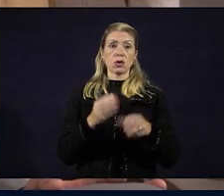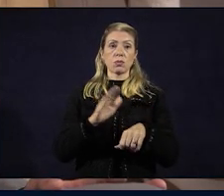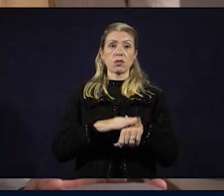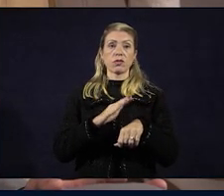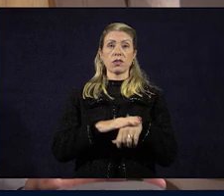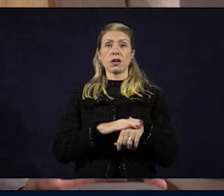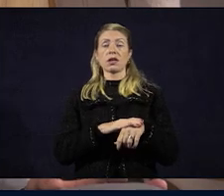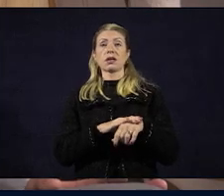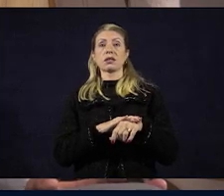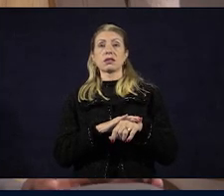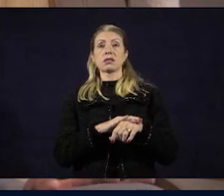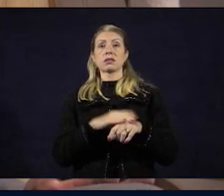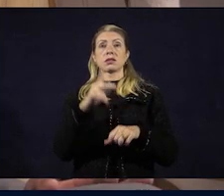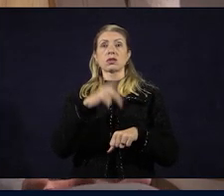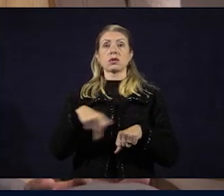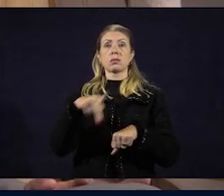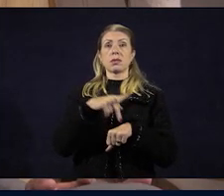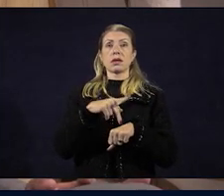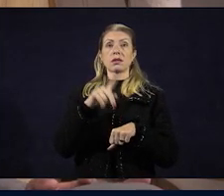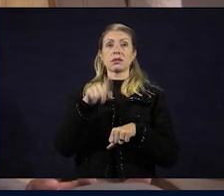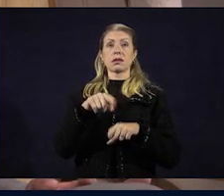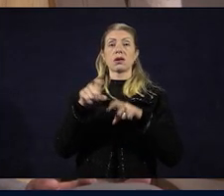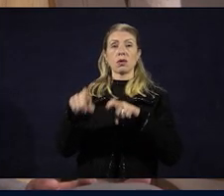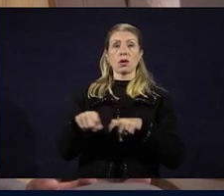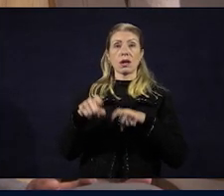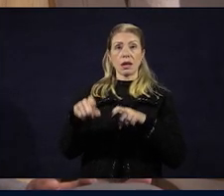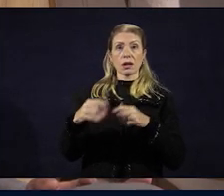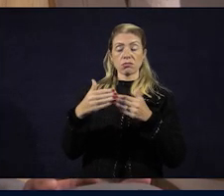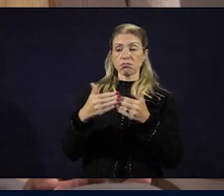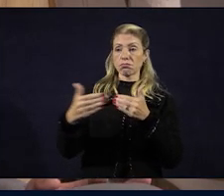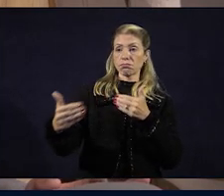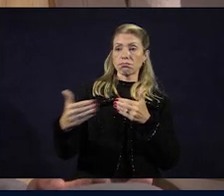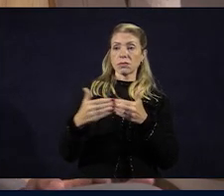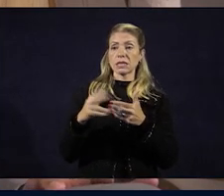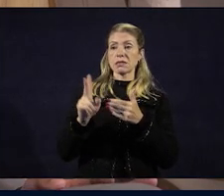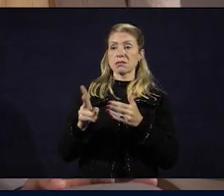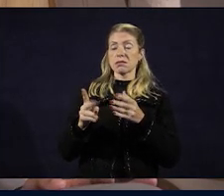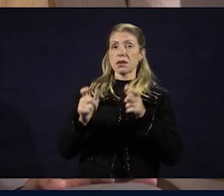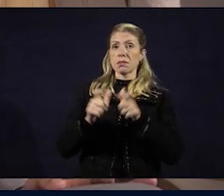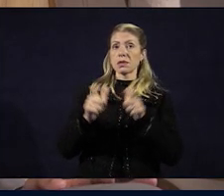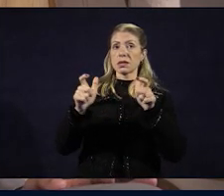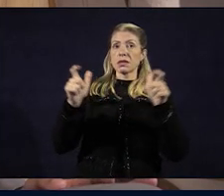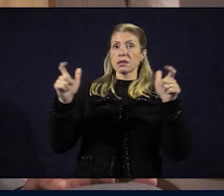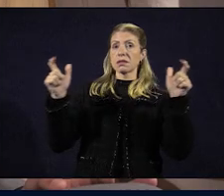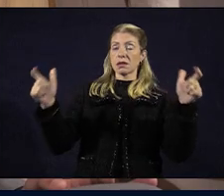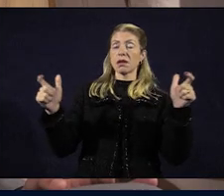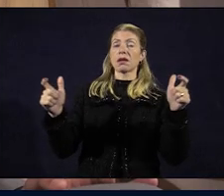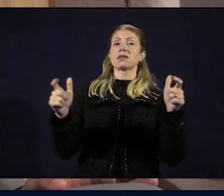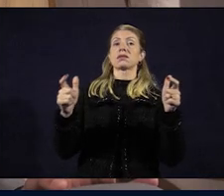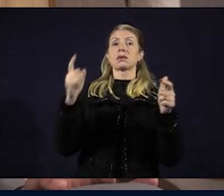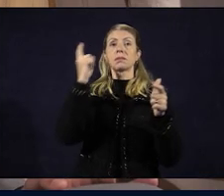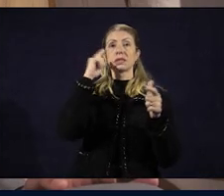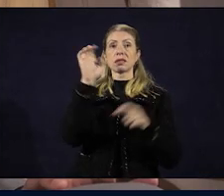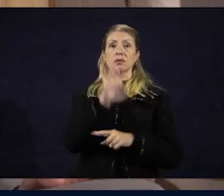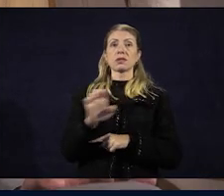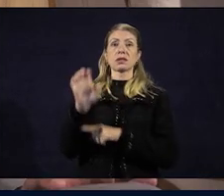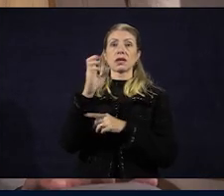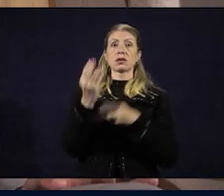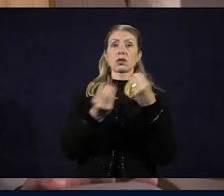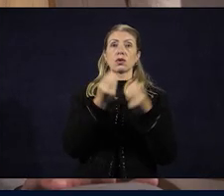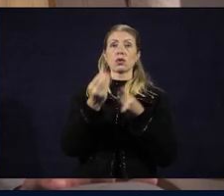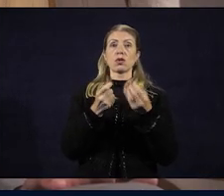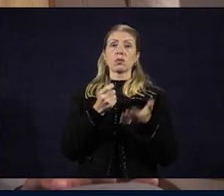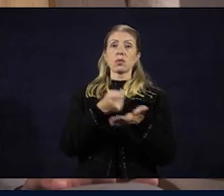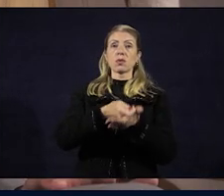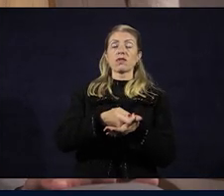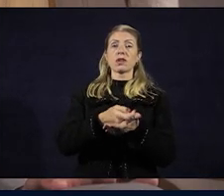país. E a gente tem o agro, geralmente, na fronteira, né? Está sempre expandindo a sua fronteira, e é o desafio do Estado prover infraestrutura em